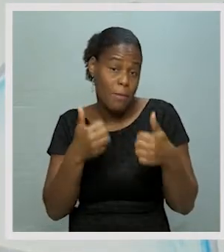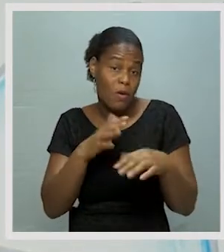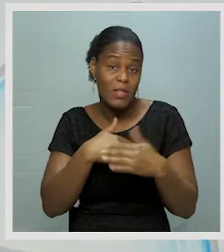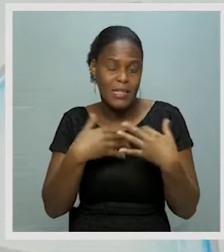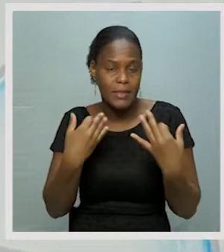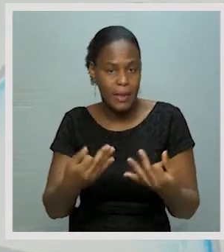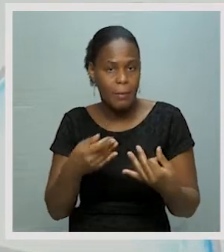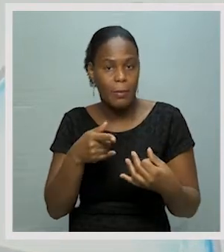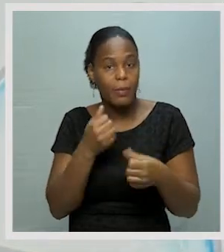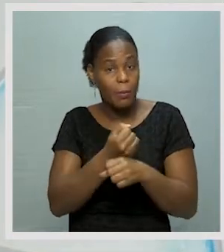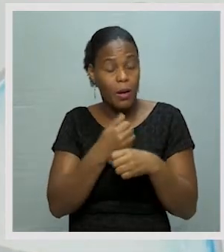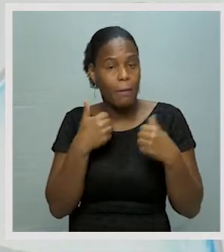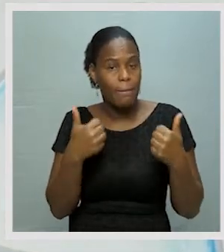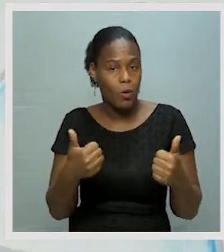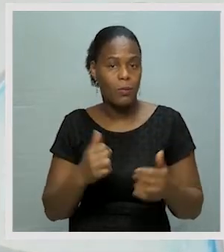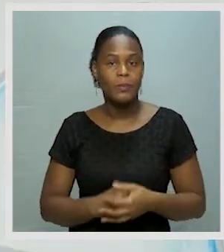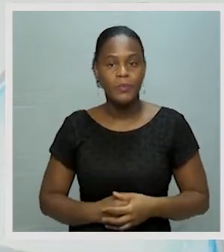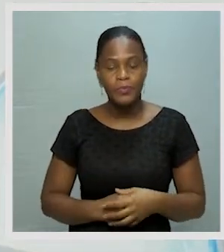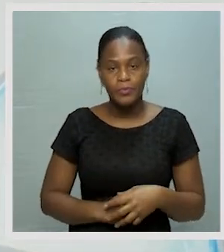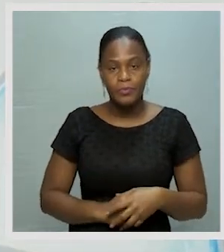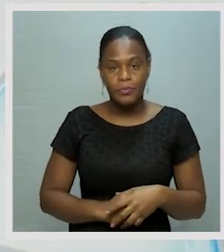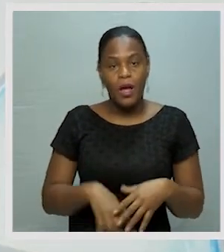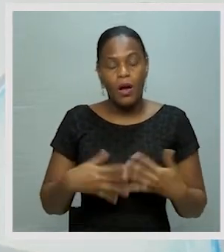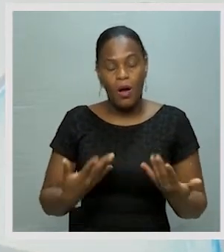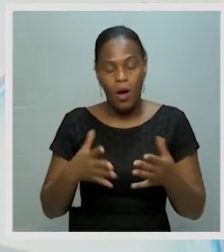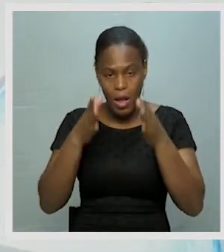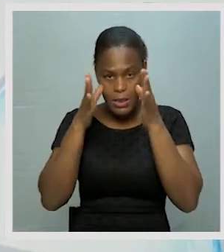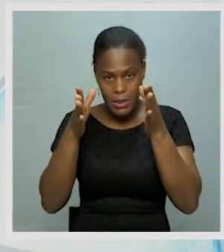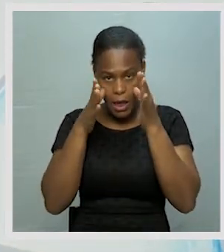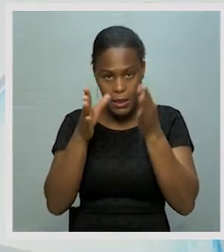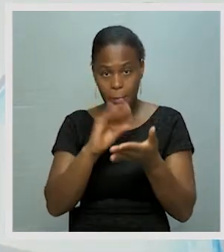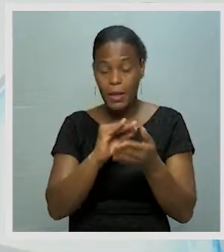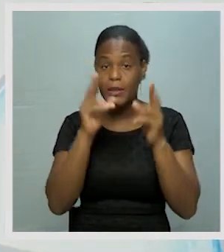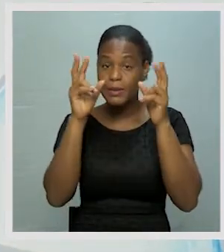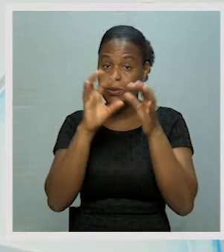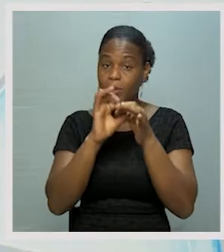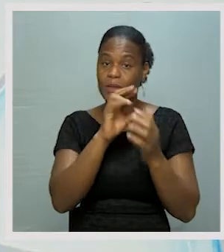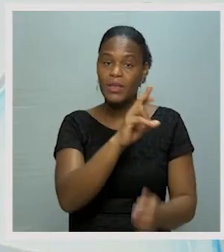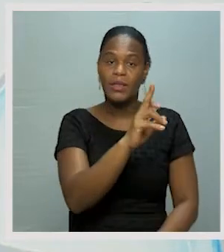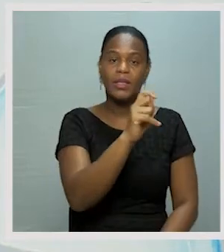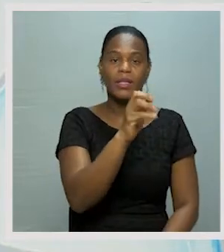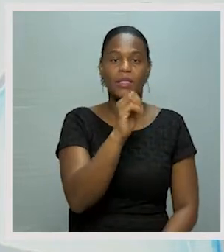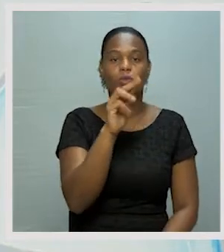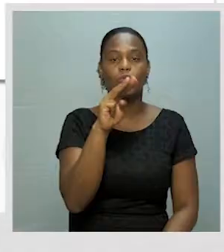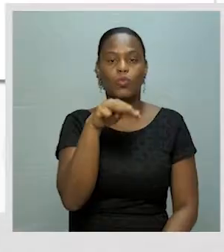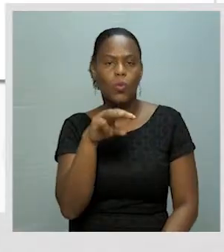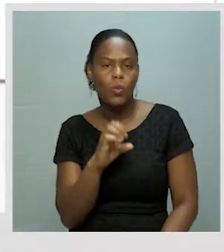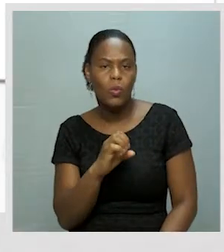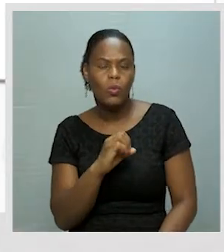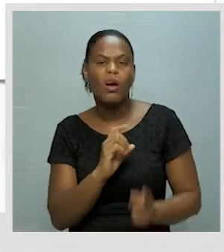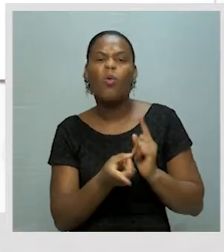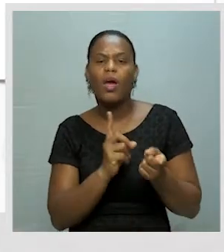bom trabalho. Então, vamos centrar um pouco na questão do resumo. Resumir é o quê?